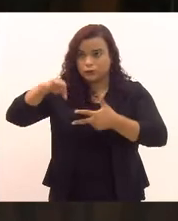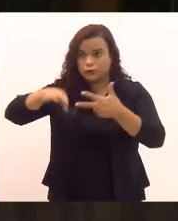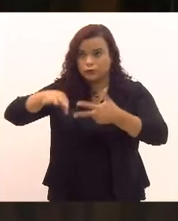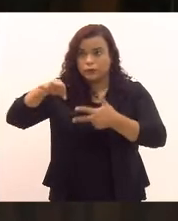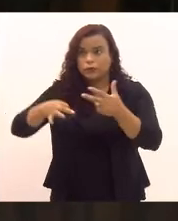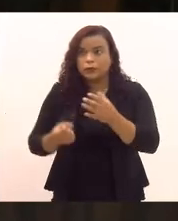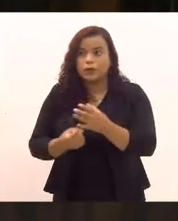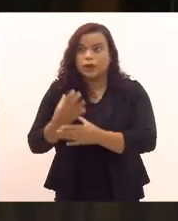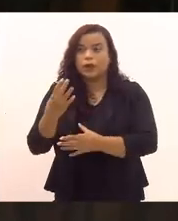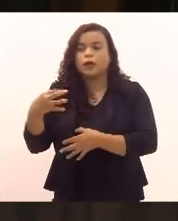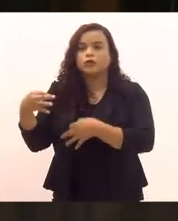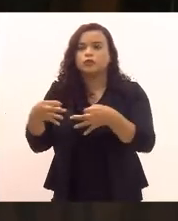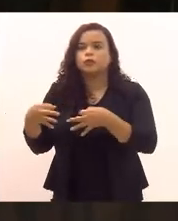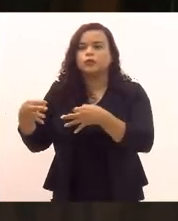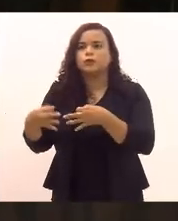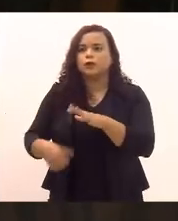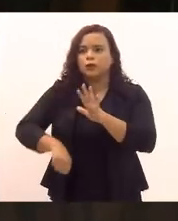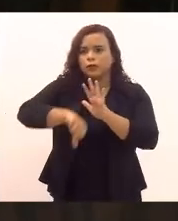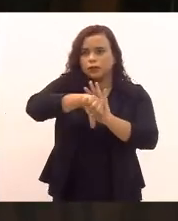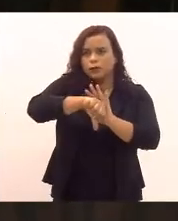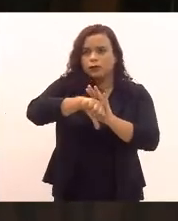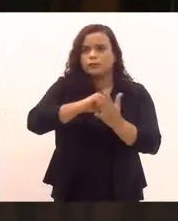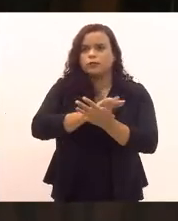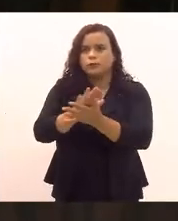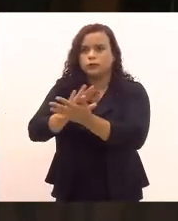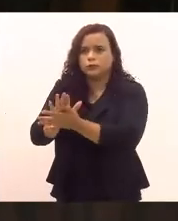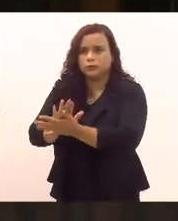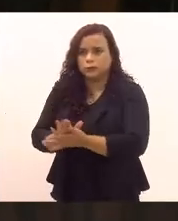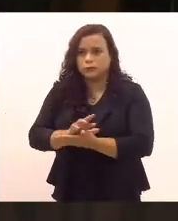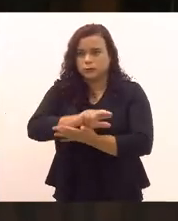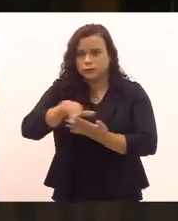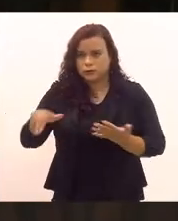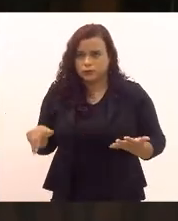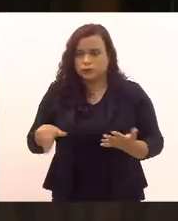criar o juizado de crimes de intolerância dá outras providências